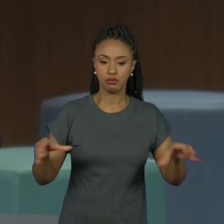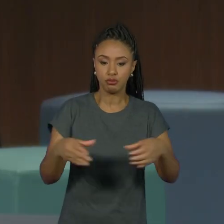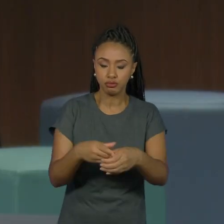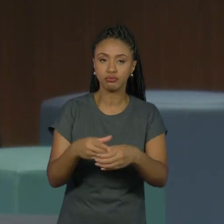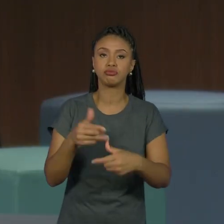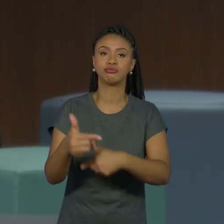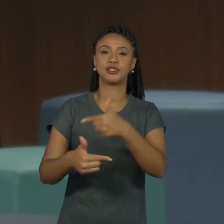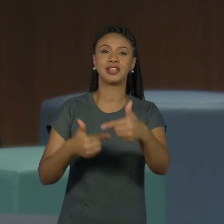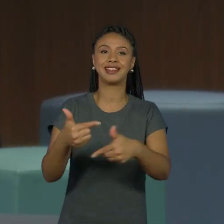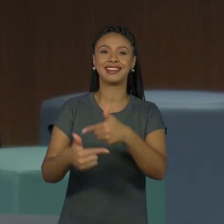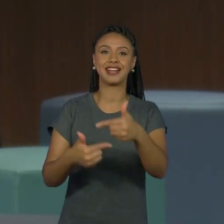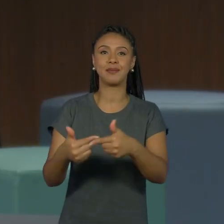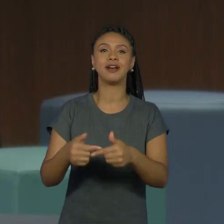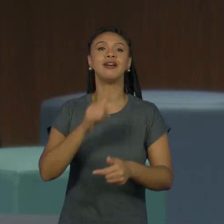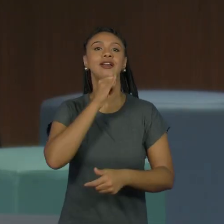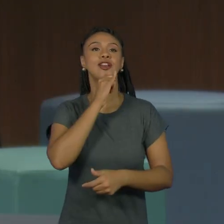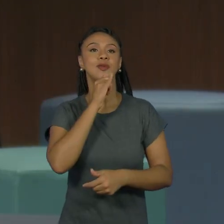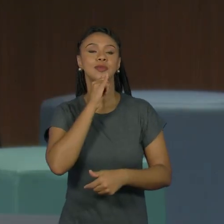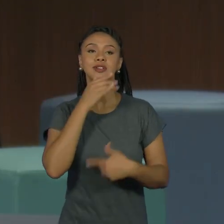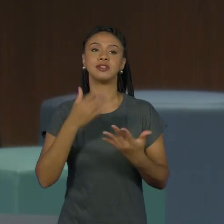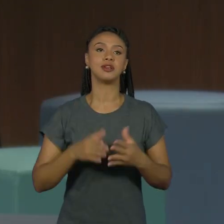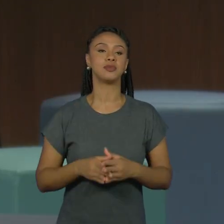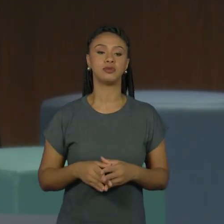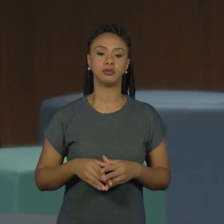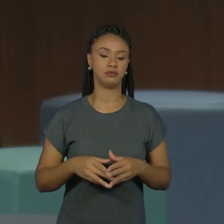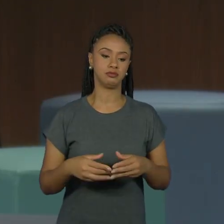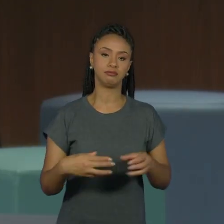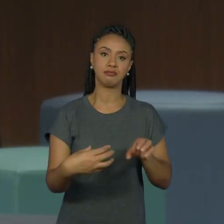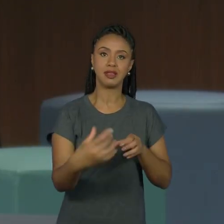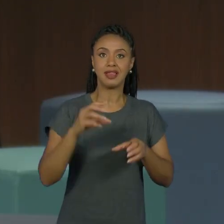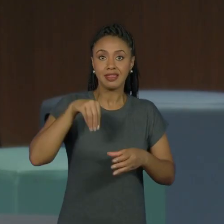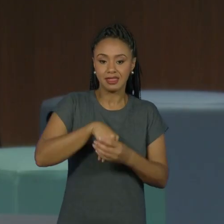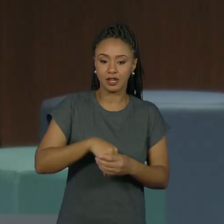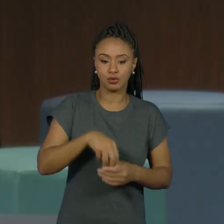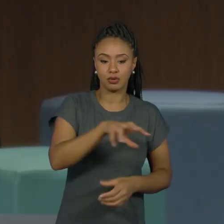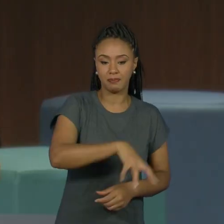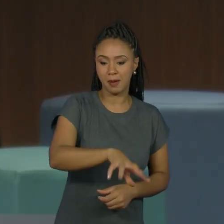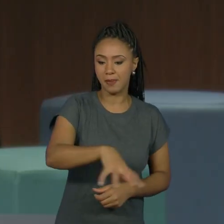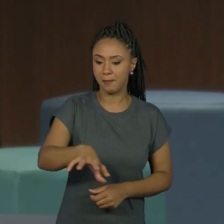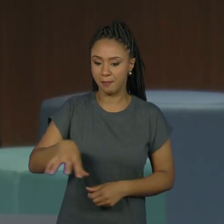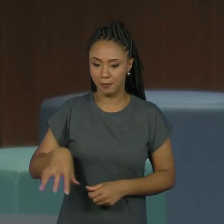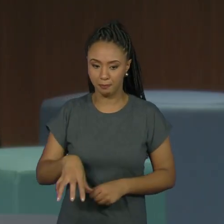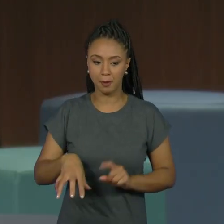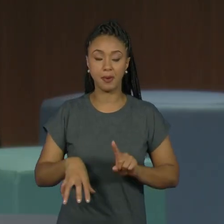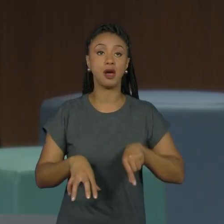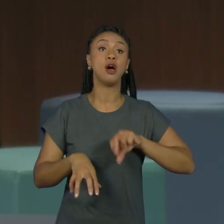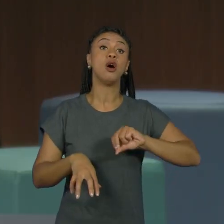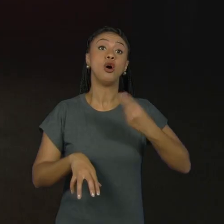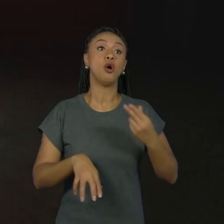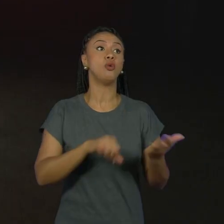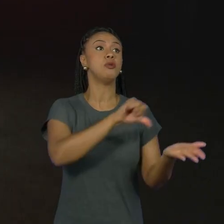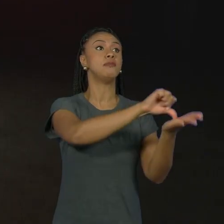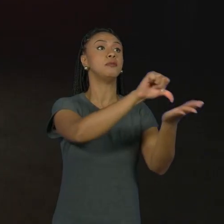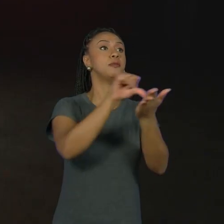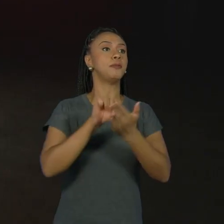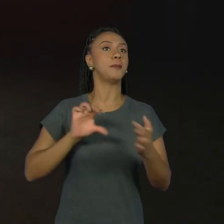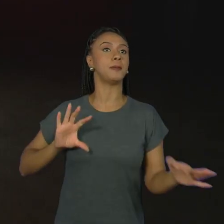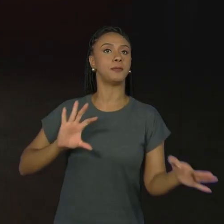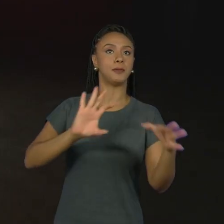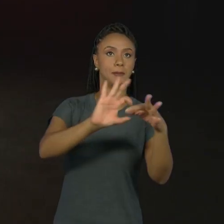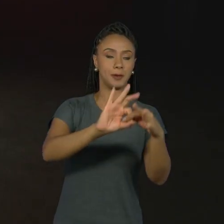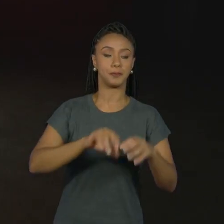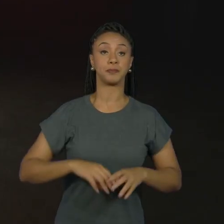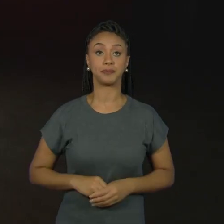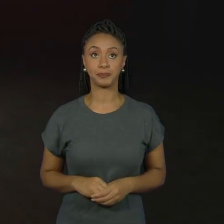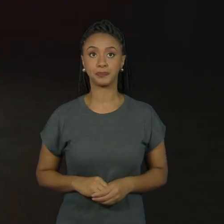pensar nas áreas funcionais ou então em unidades de negócio, né, isso pode fazer sentido. A terceira forma, por sua